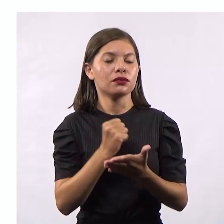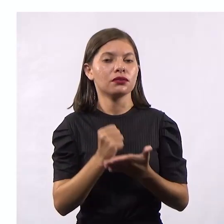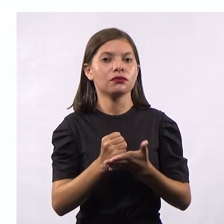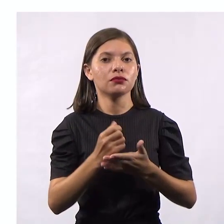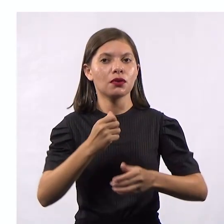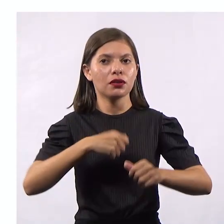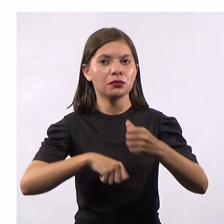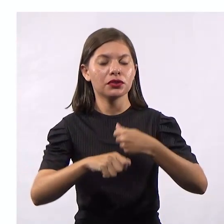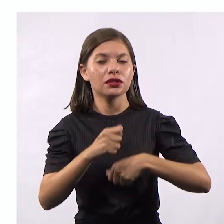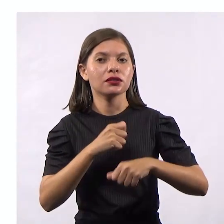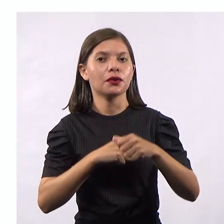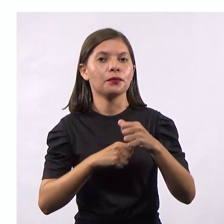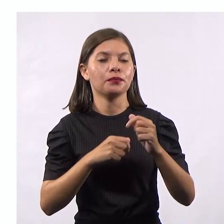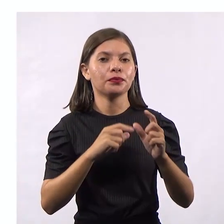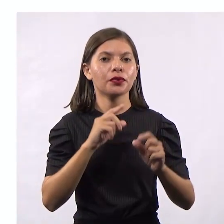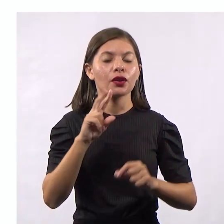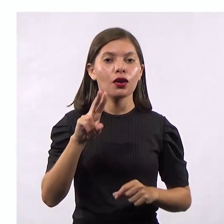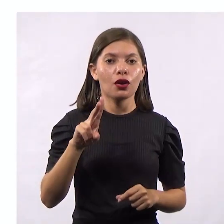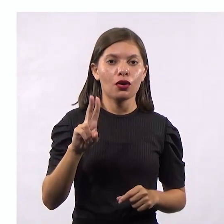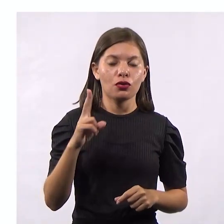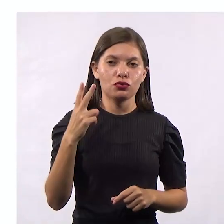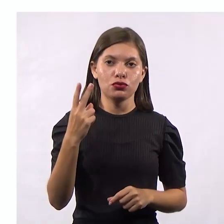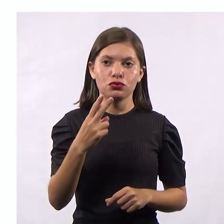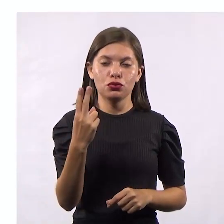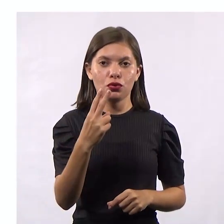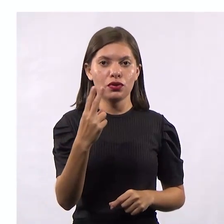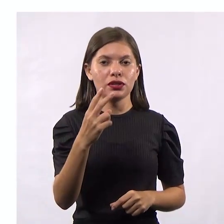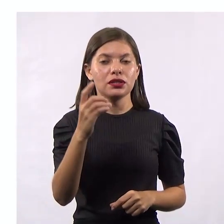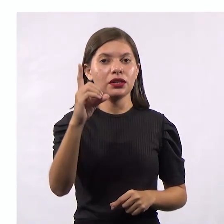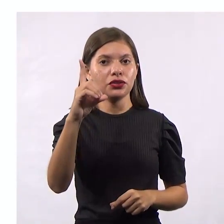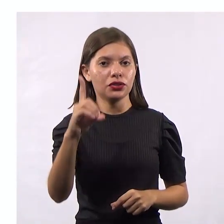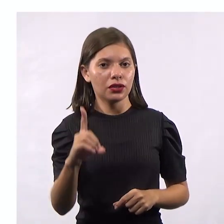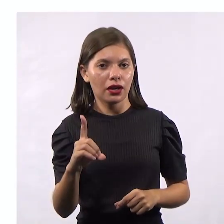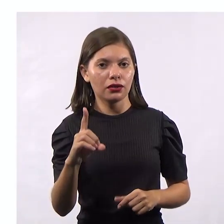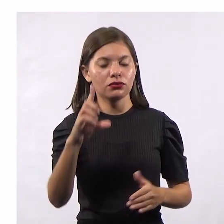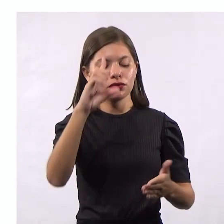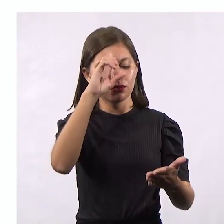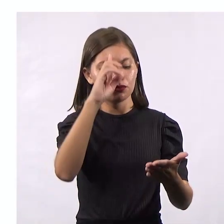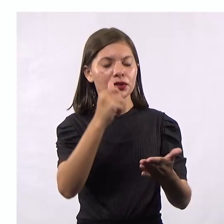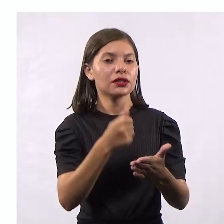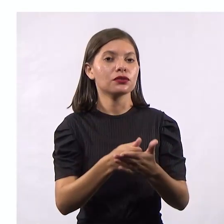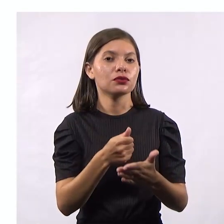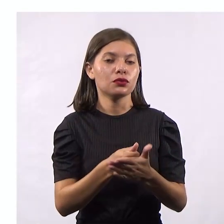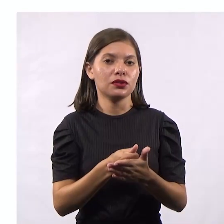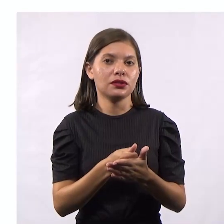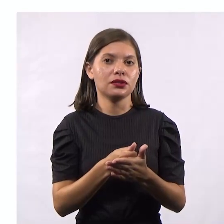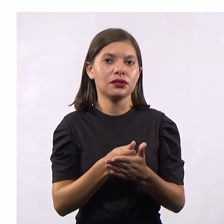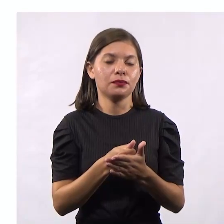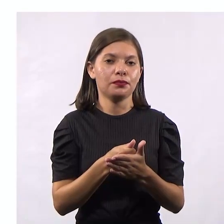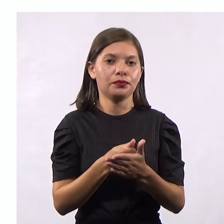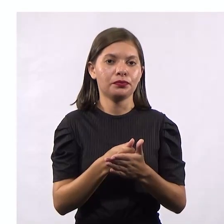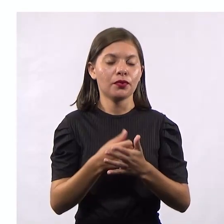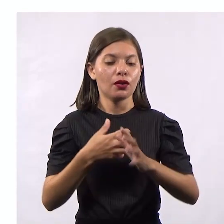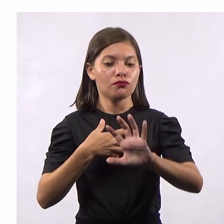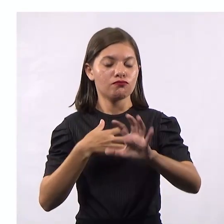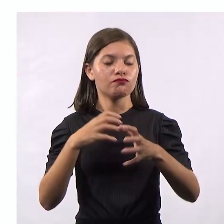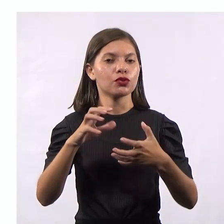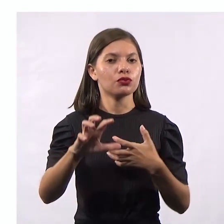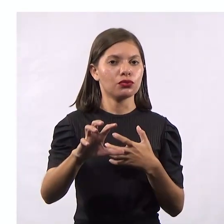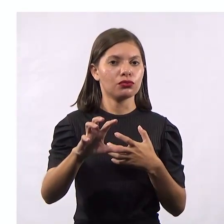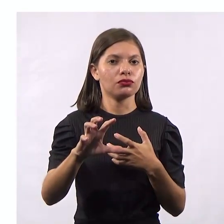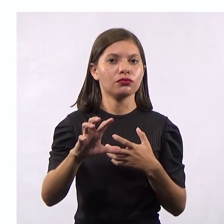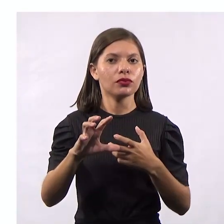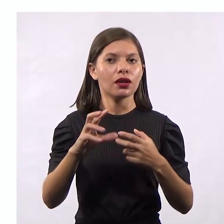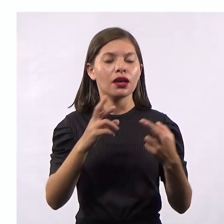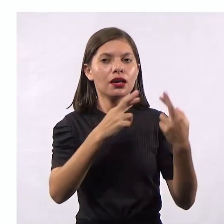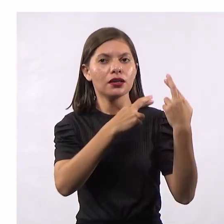contrato com a administração pública. E eles vão possuir direitos e obrigações recíprocas. O poder